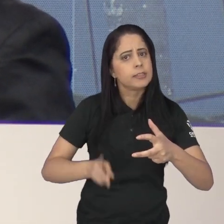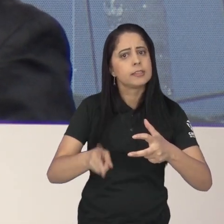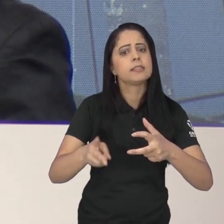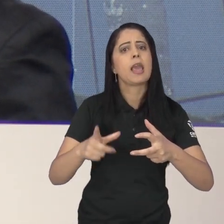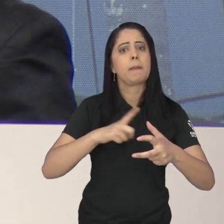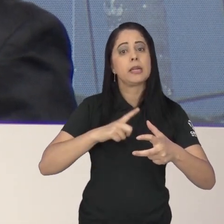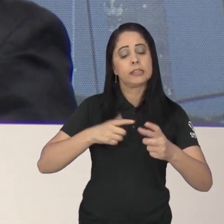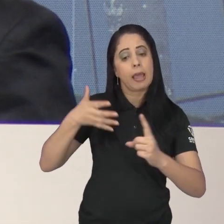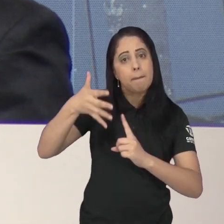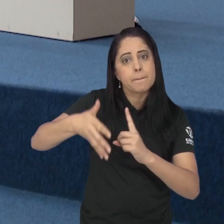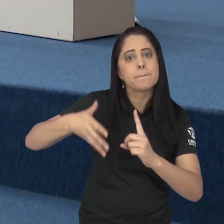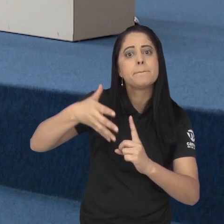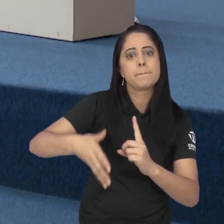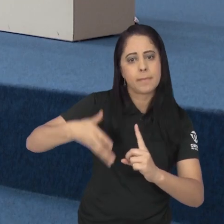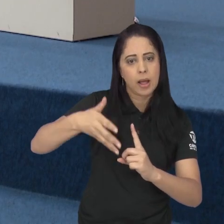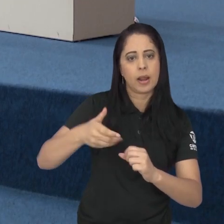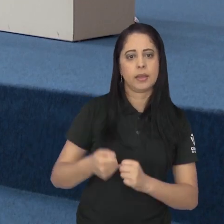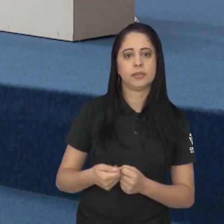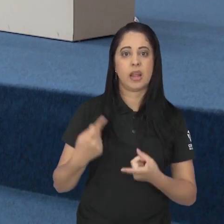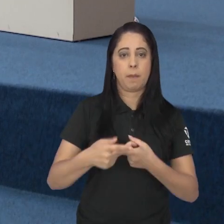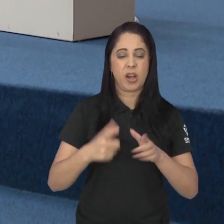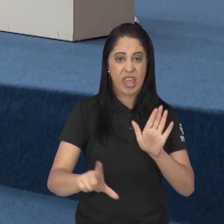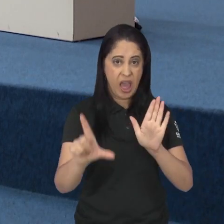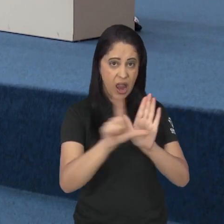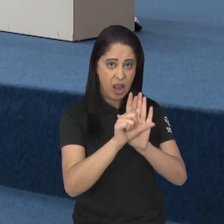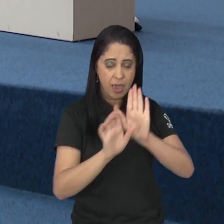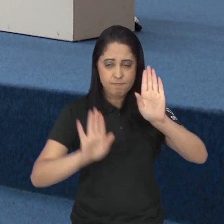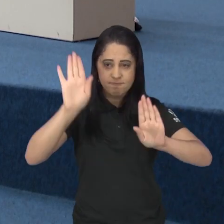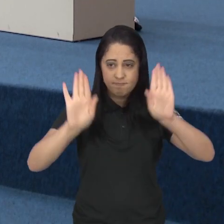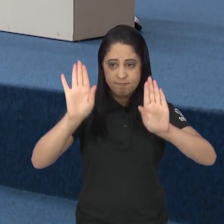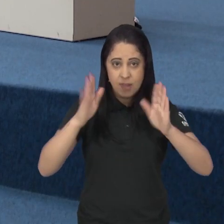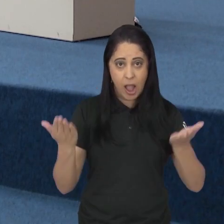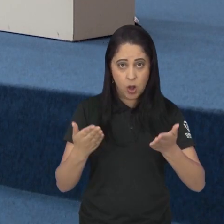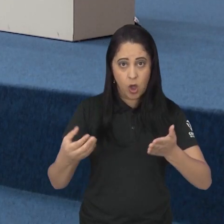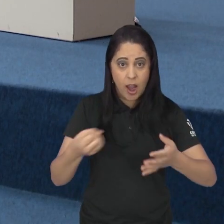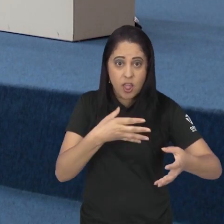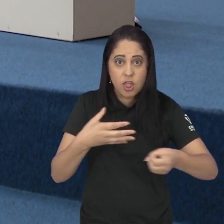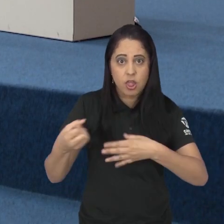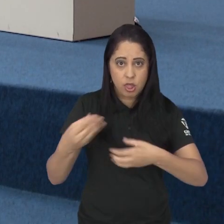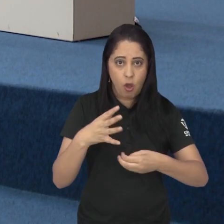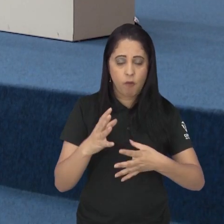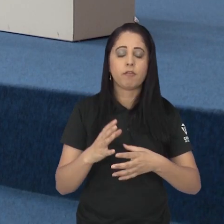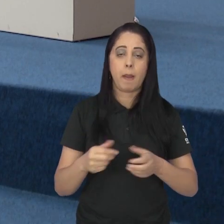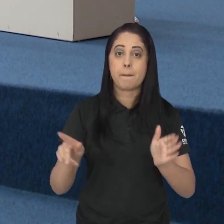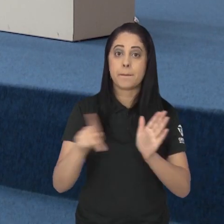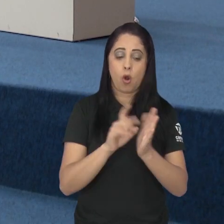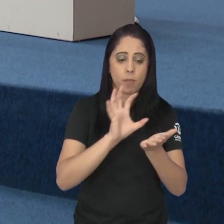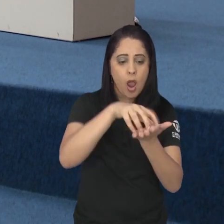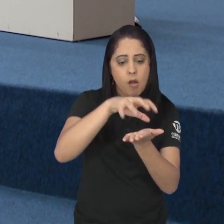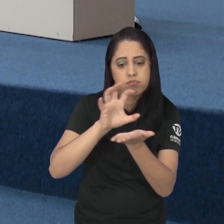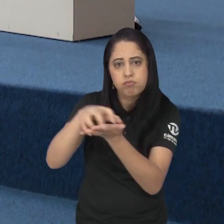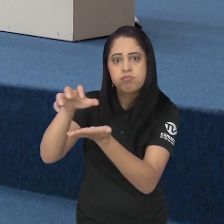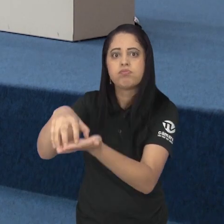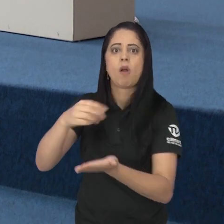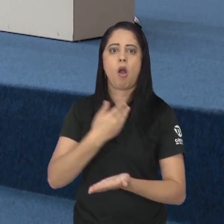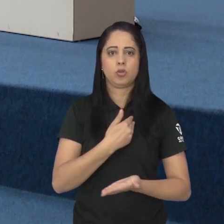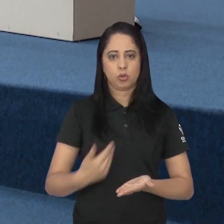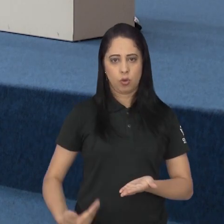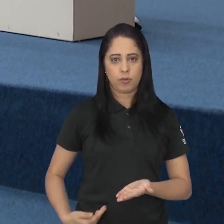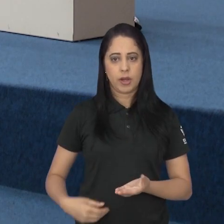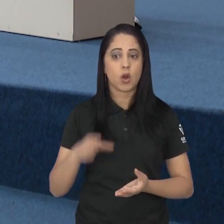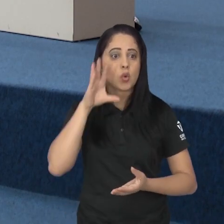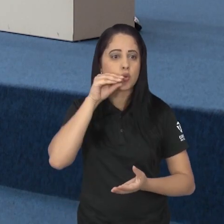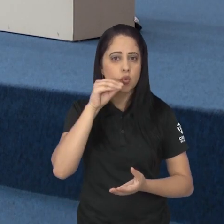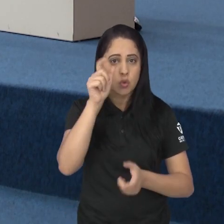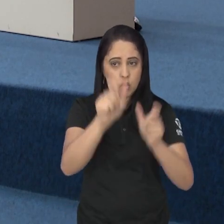este ciclo de palestras, já que a lei de licitação rege o trabalho dos órgãos públicos e, por isso, é necessário capacitar